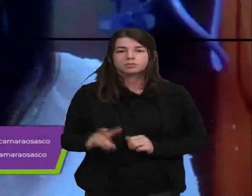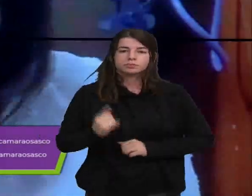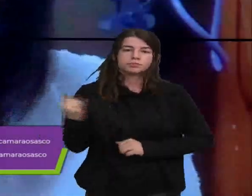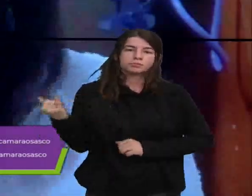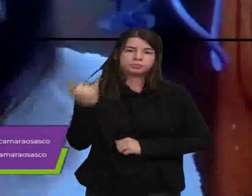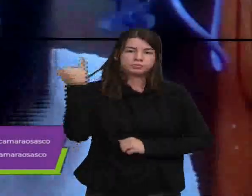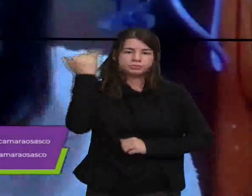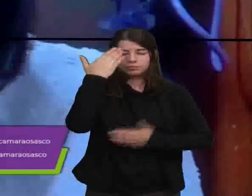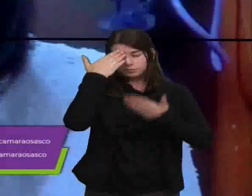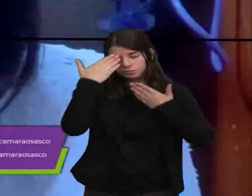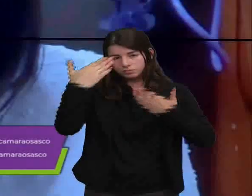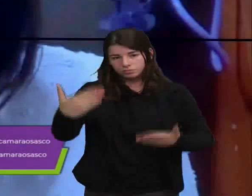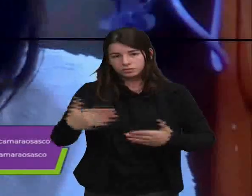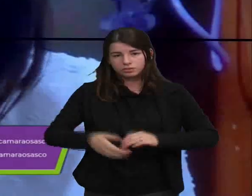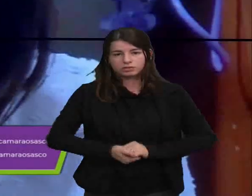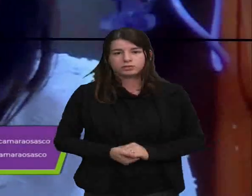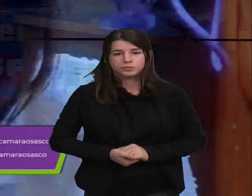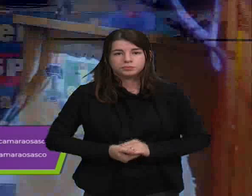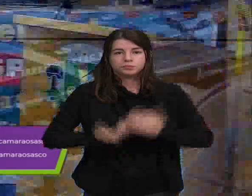muito obrigada